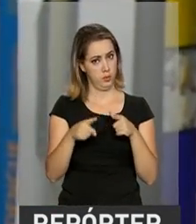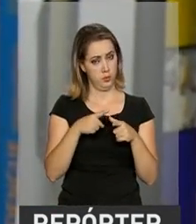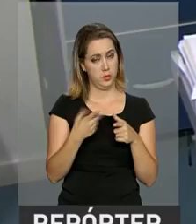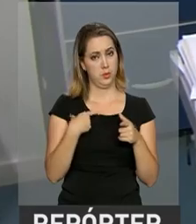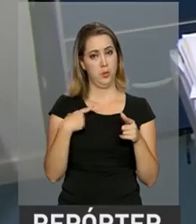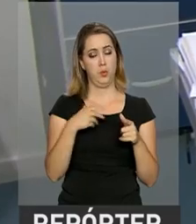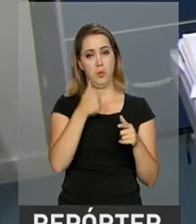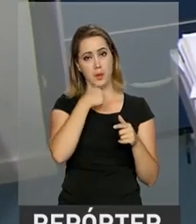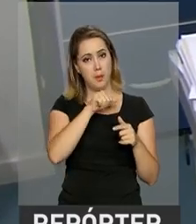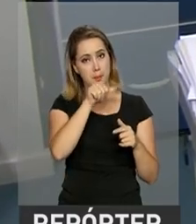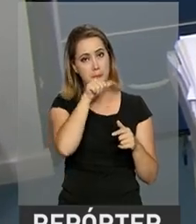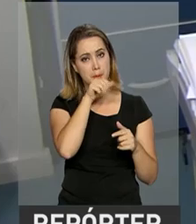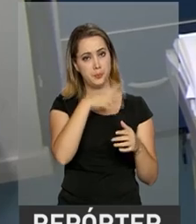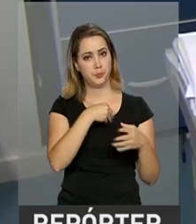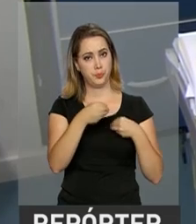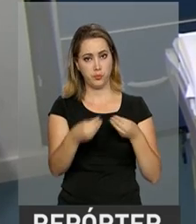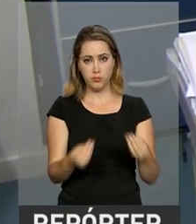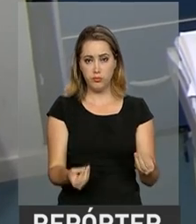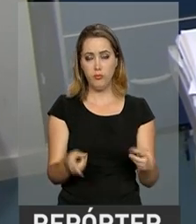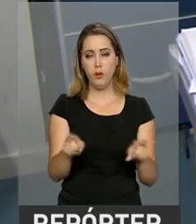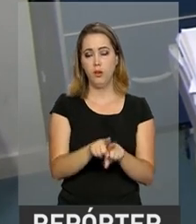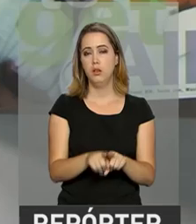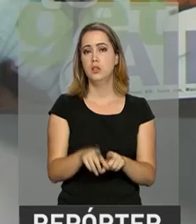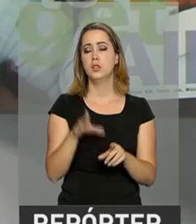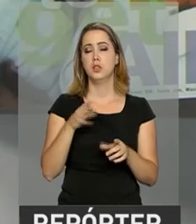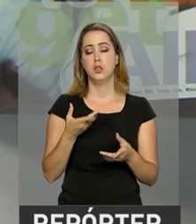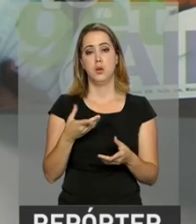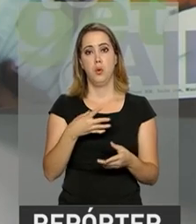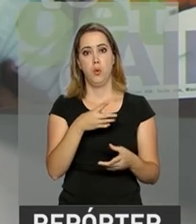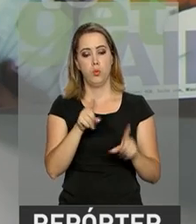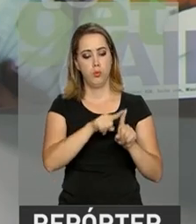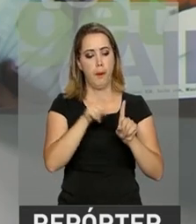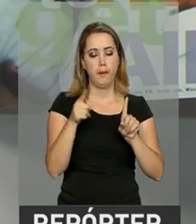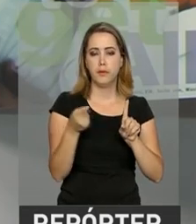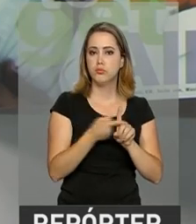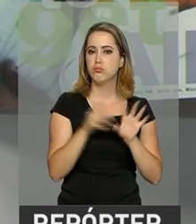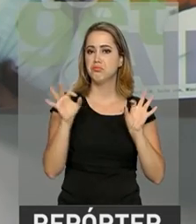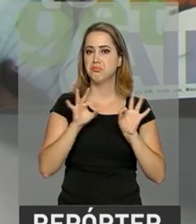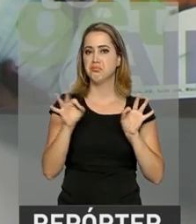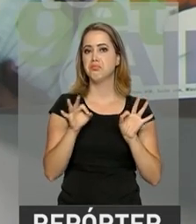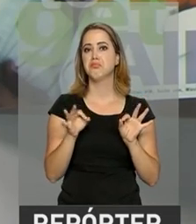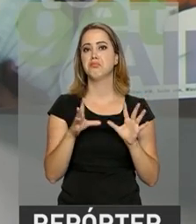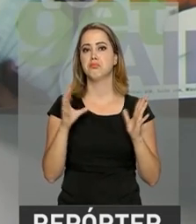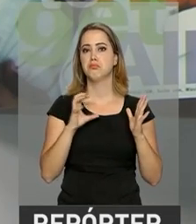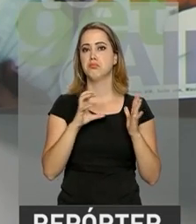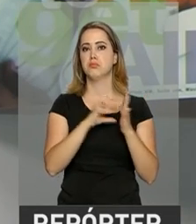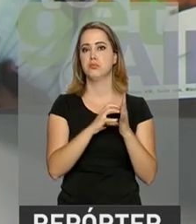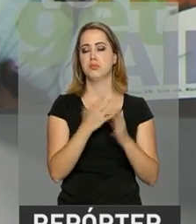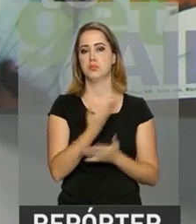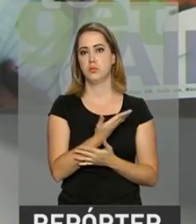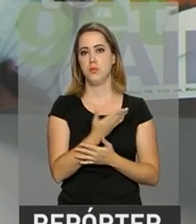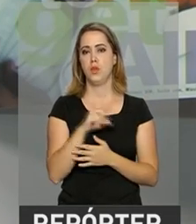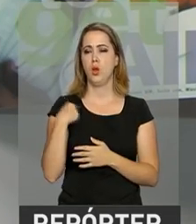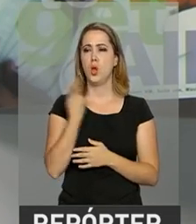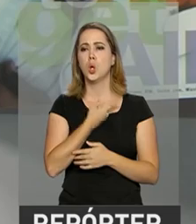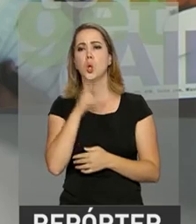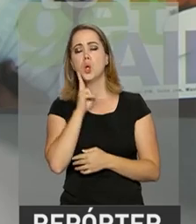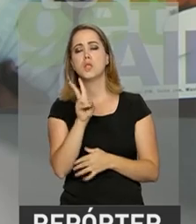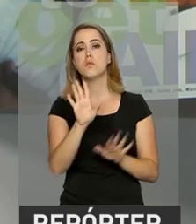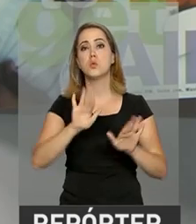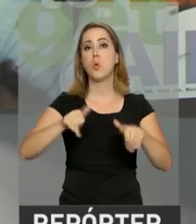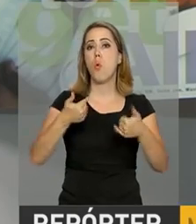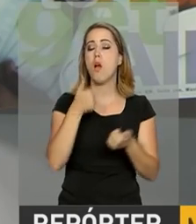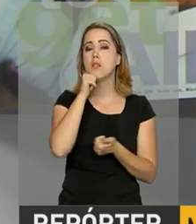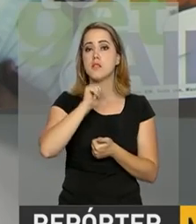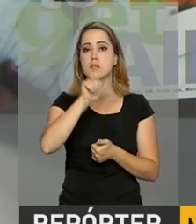deram à luz bebês sem o vírus HIV nós fizemos então o levantamento desses dados dessas moças fizemos uma